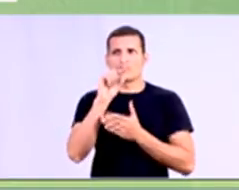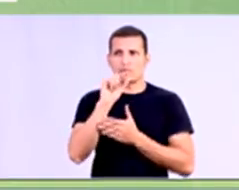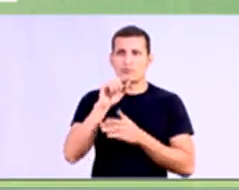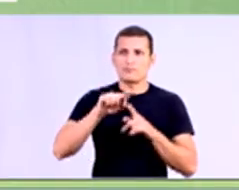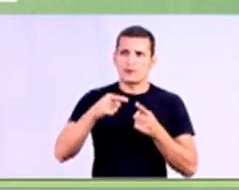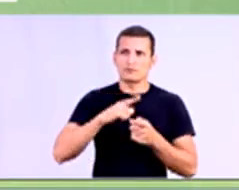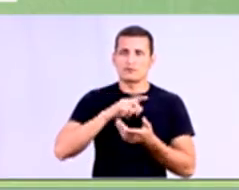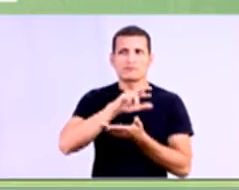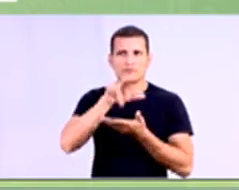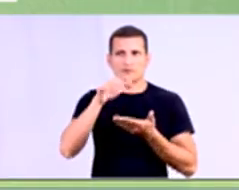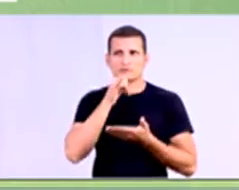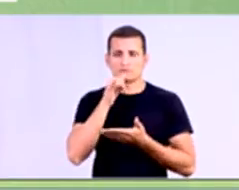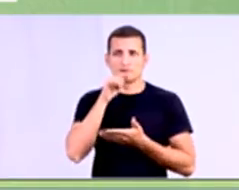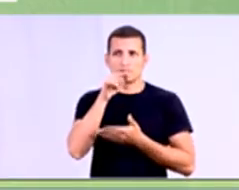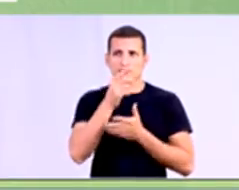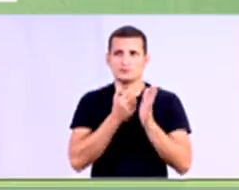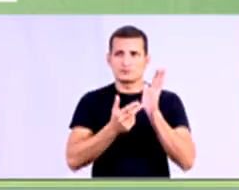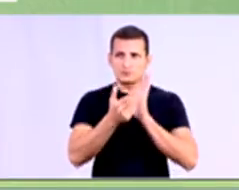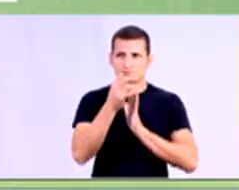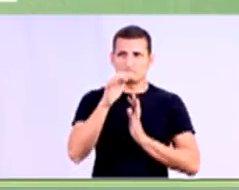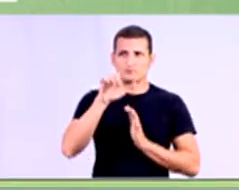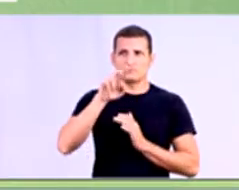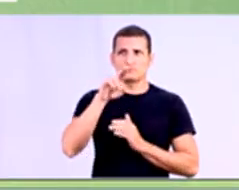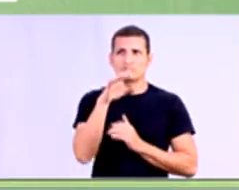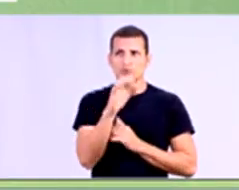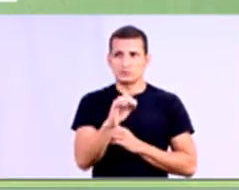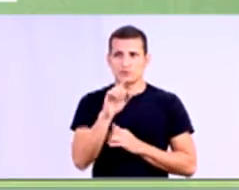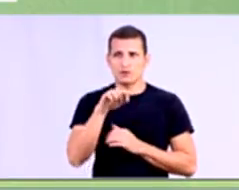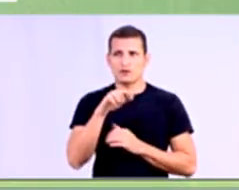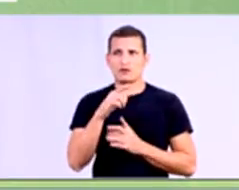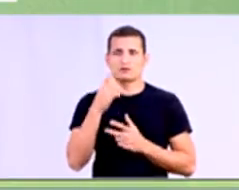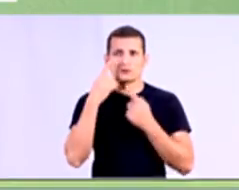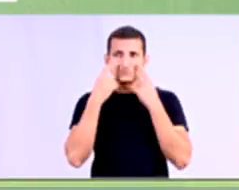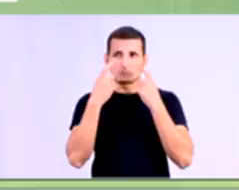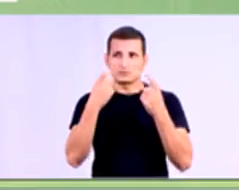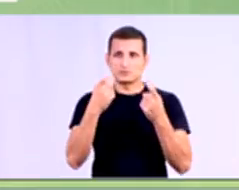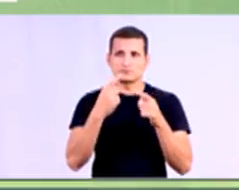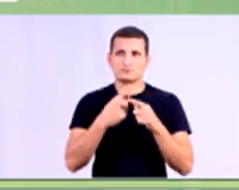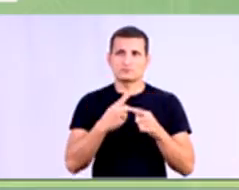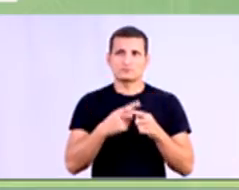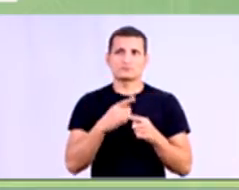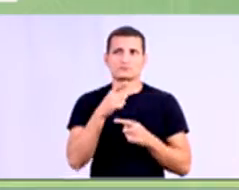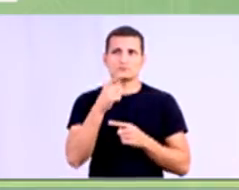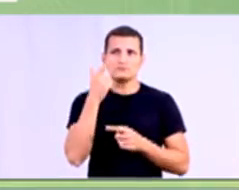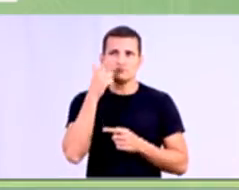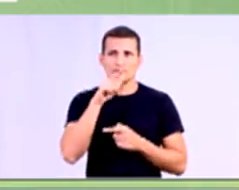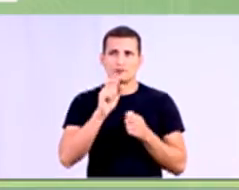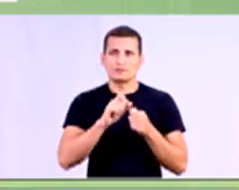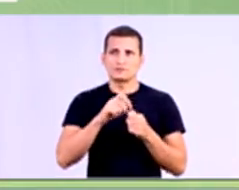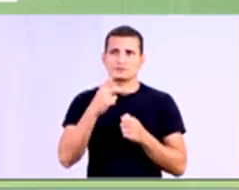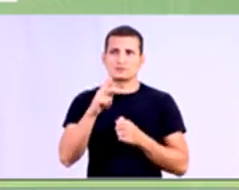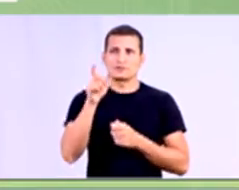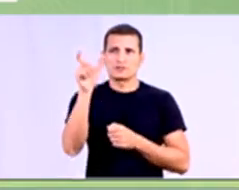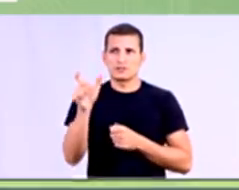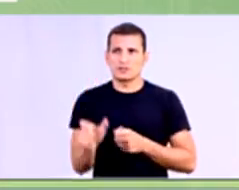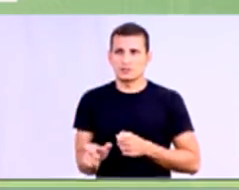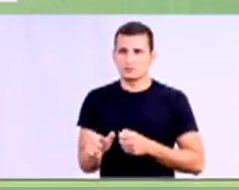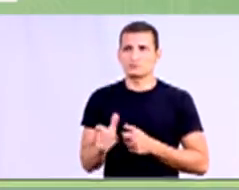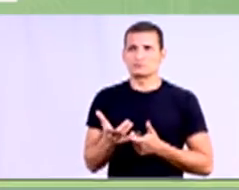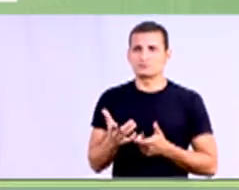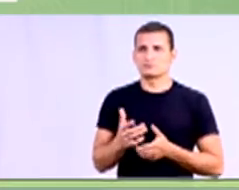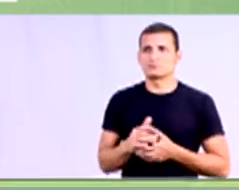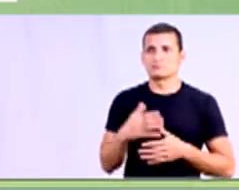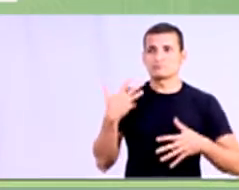várias situações. Esse diagrama de fluxo, ele é muito interessante porque ele consegue fazer o seu cliente se empolgar com o